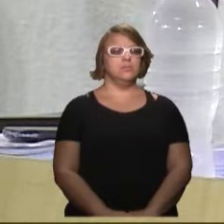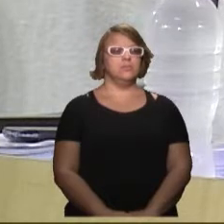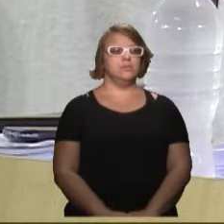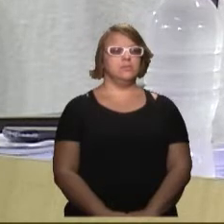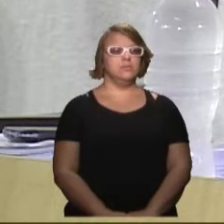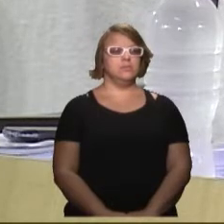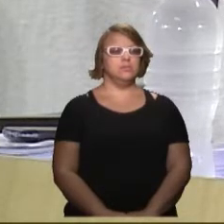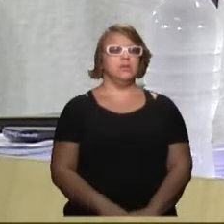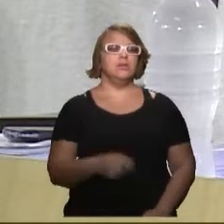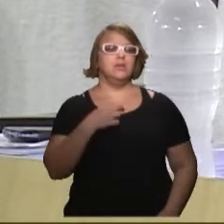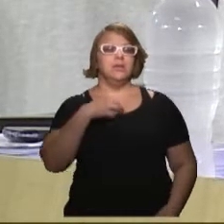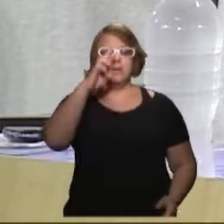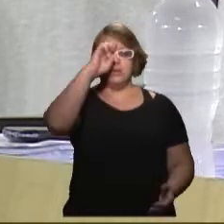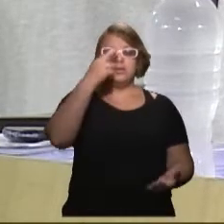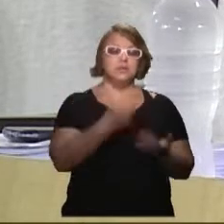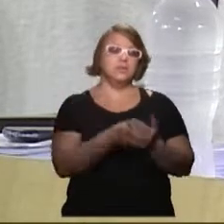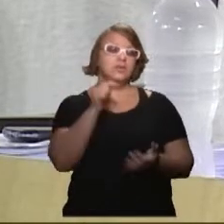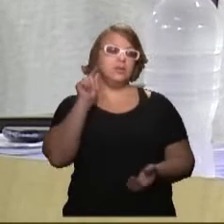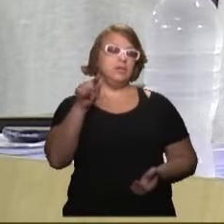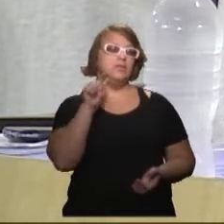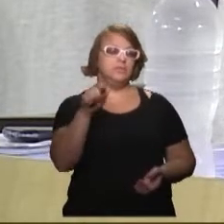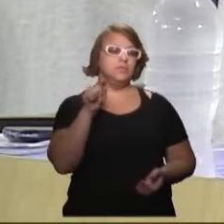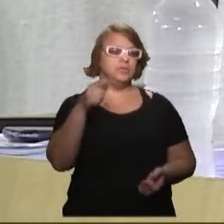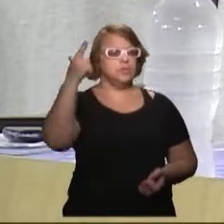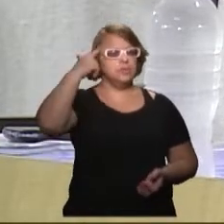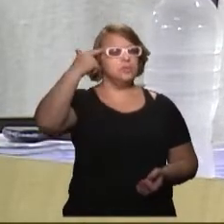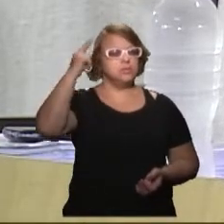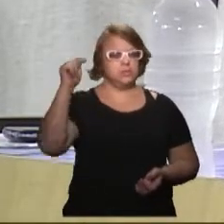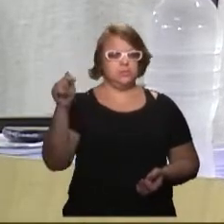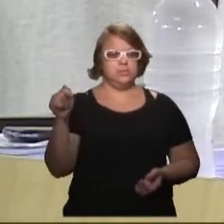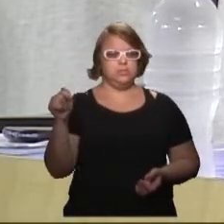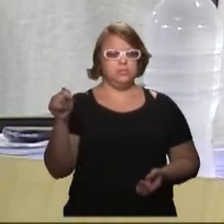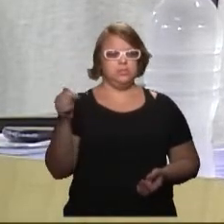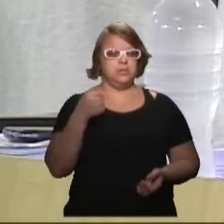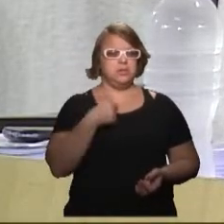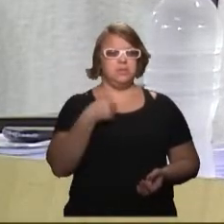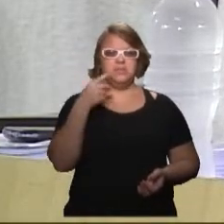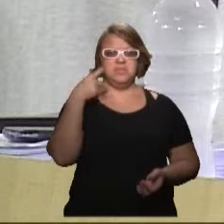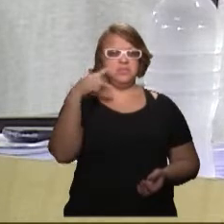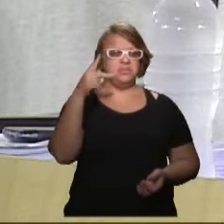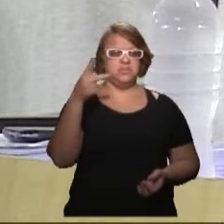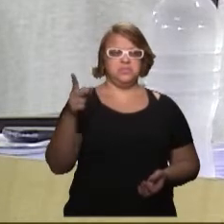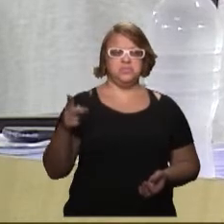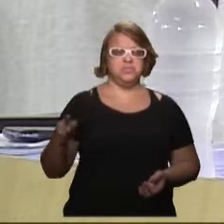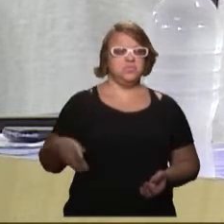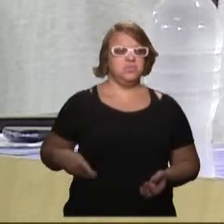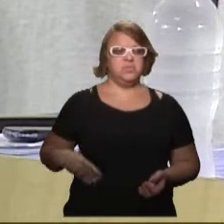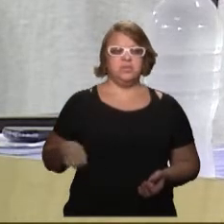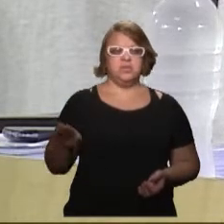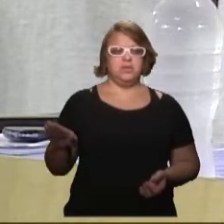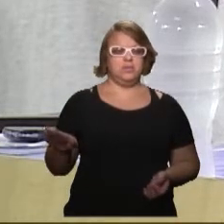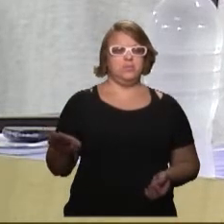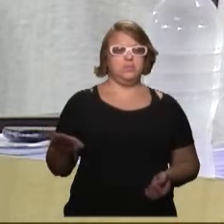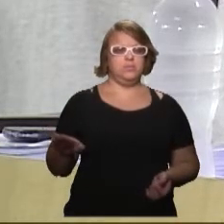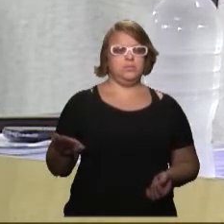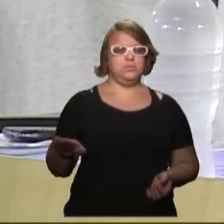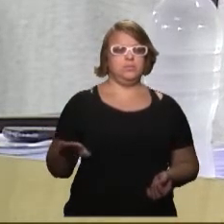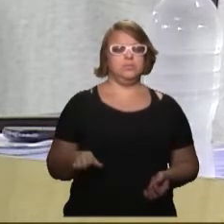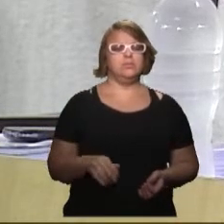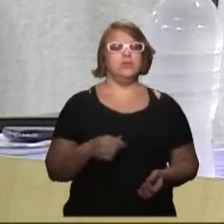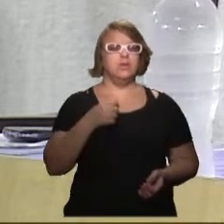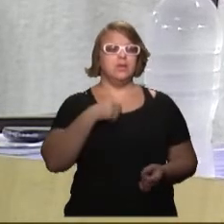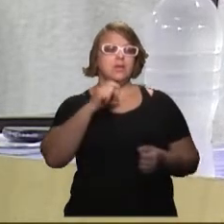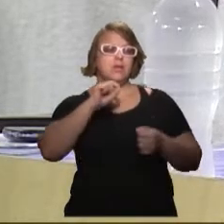Eu respeitei a Vossa Excelência, eu não sei o nome de Vossa Excelência, eu não faço discurso para vagabundo. Tá? Eu não faço discurso para vagabundo, eu